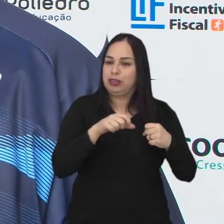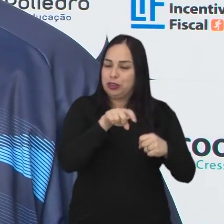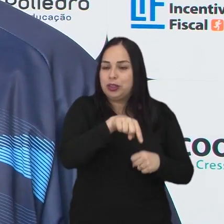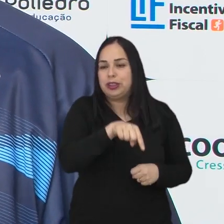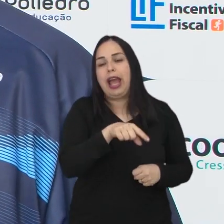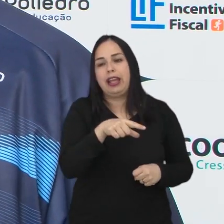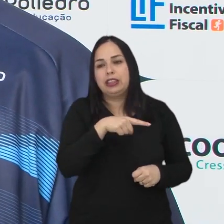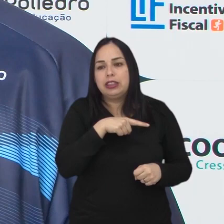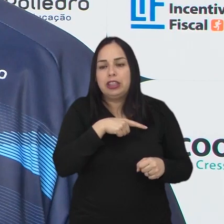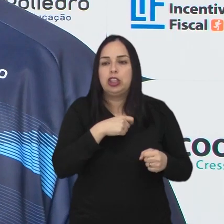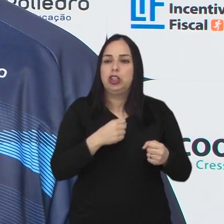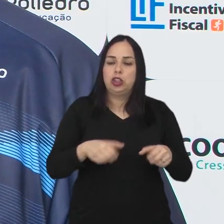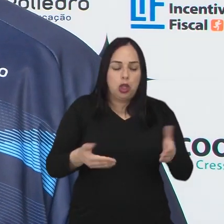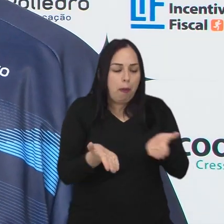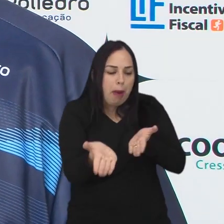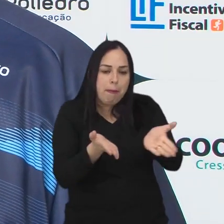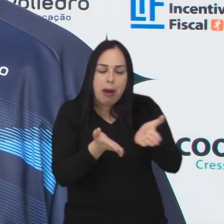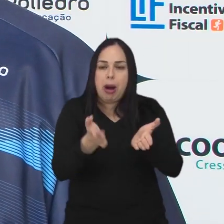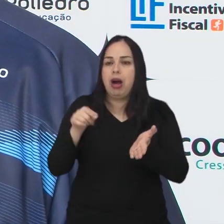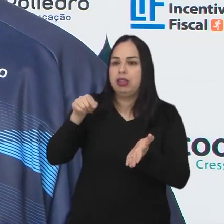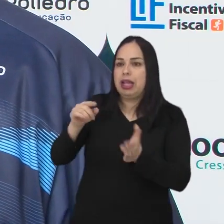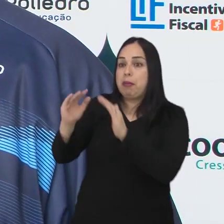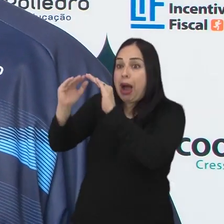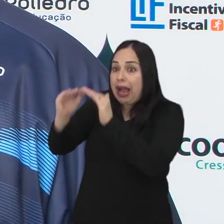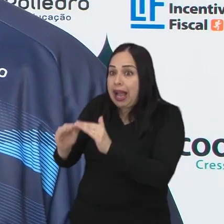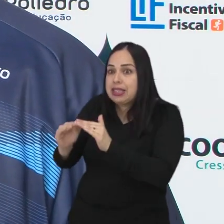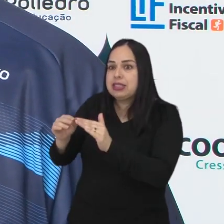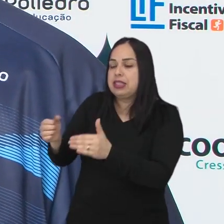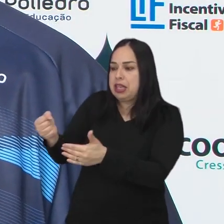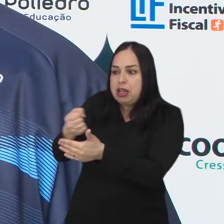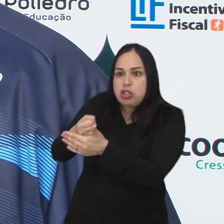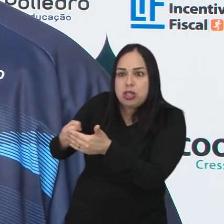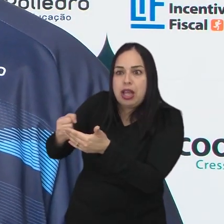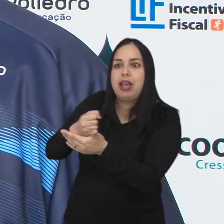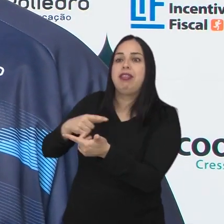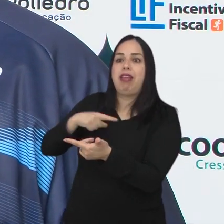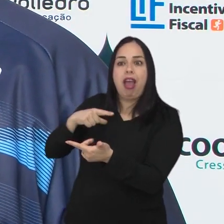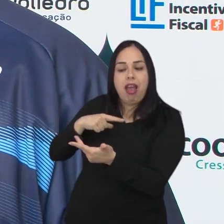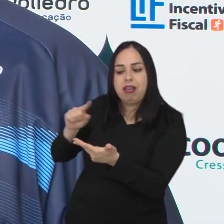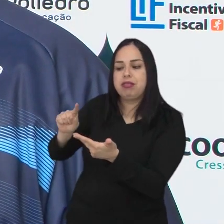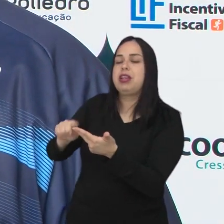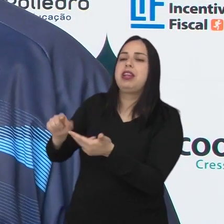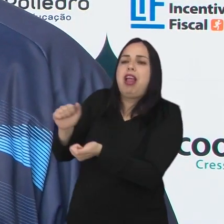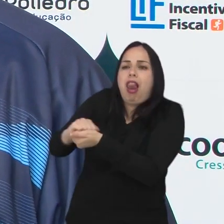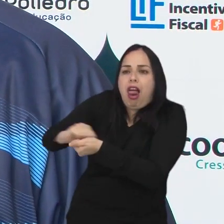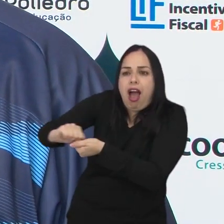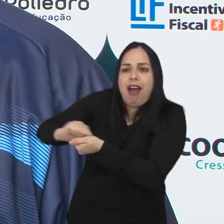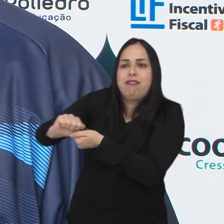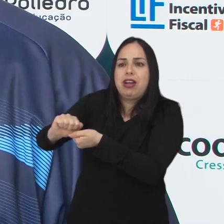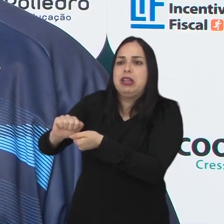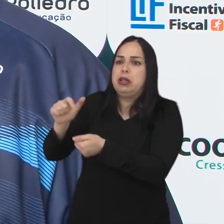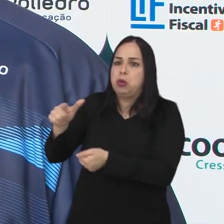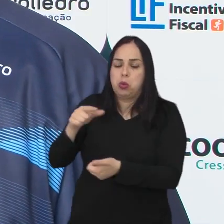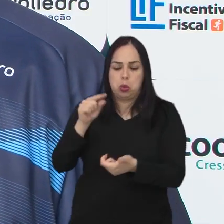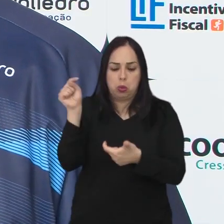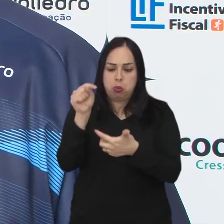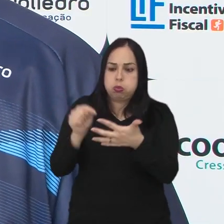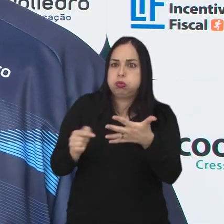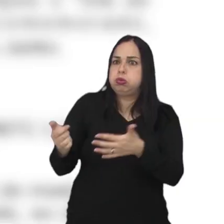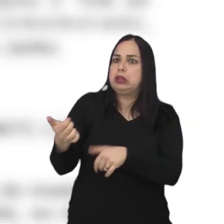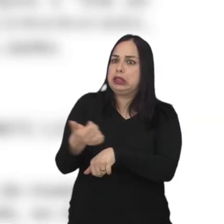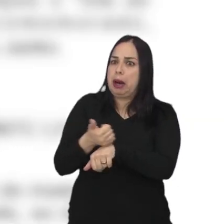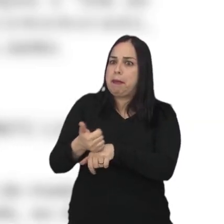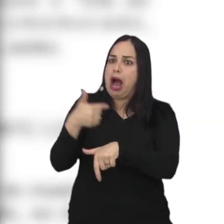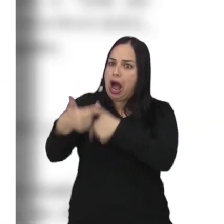que a gente mantém os jogadores lá, que tem cozinheira, que lava. Então é grande, bastante emprego